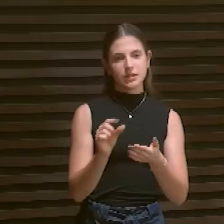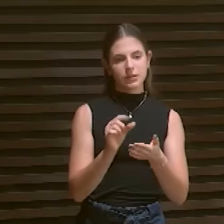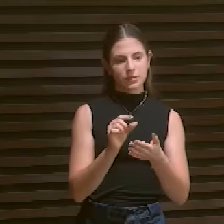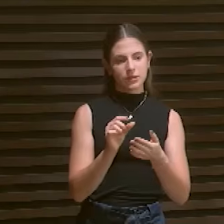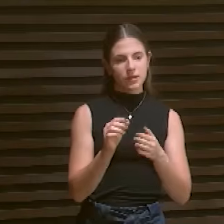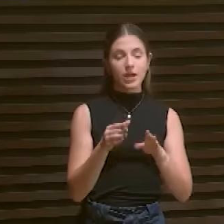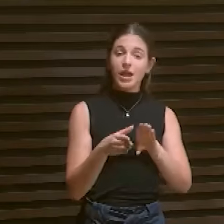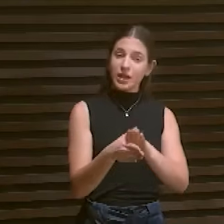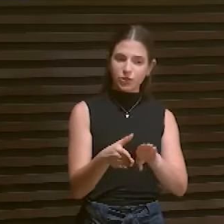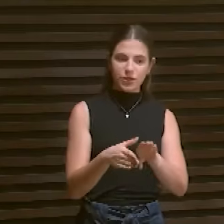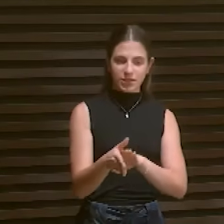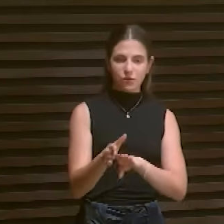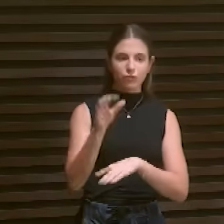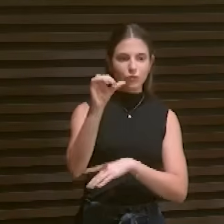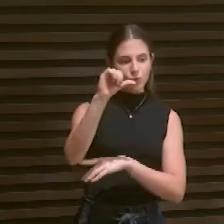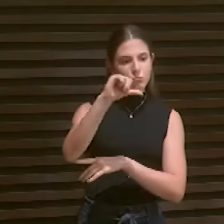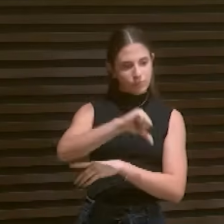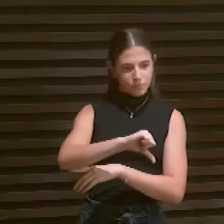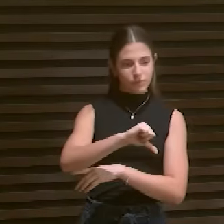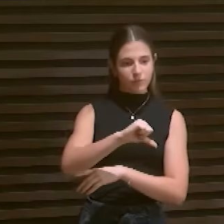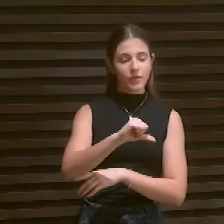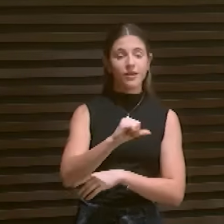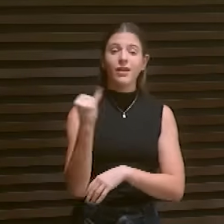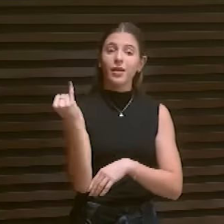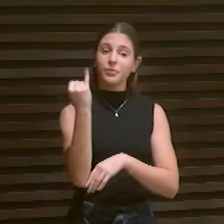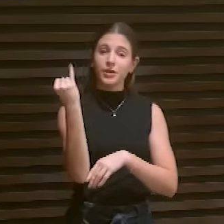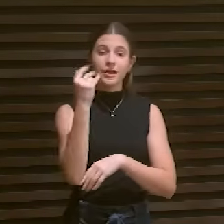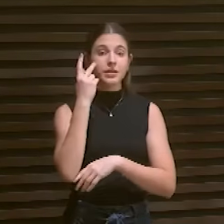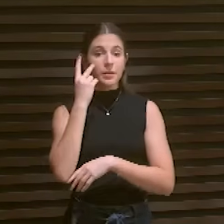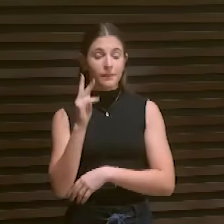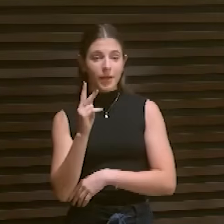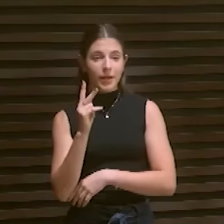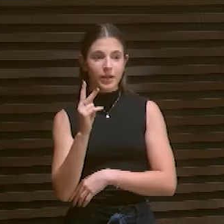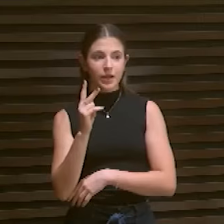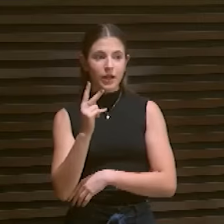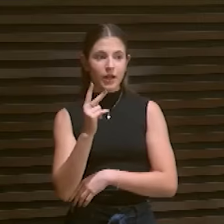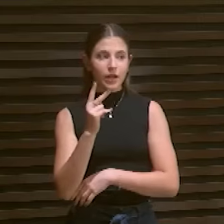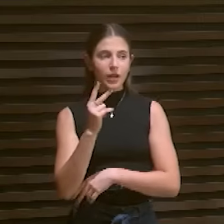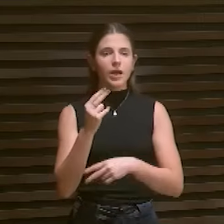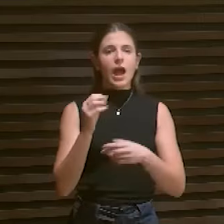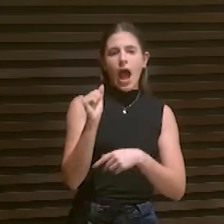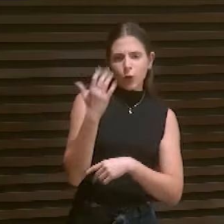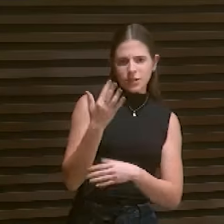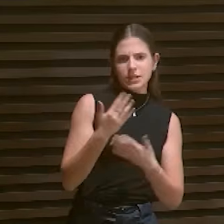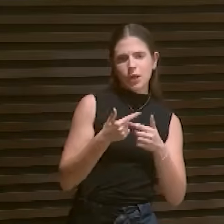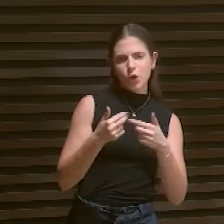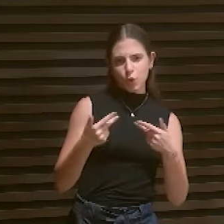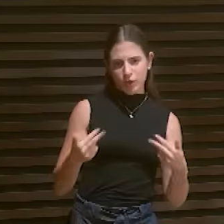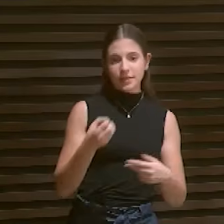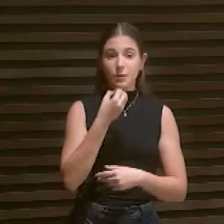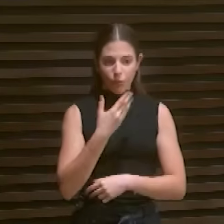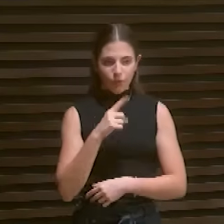esta exortação negativa, é importante para uma aplicação positiva nas nossas vidas. Por